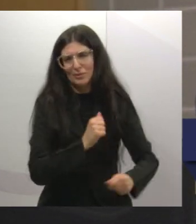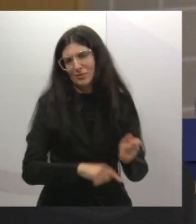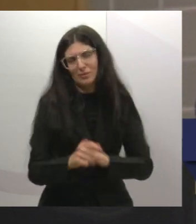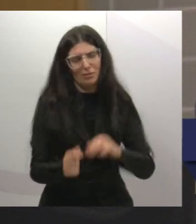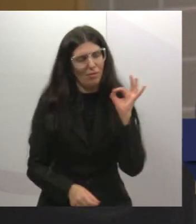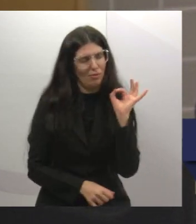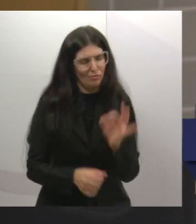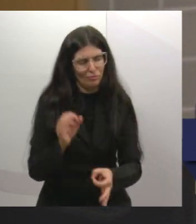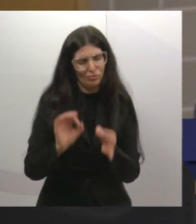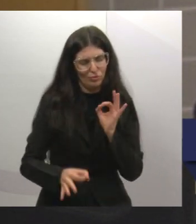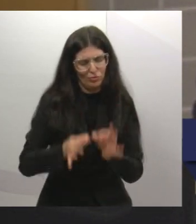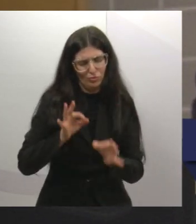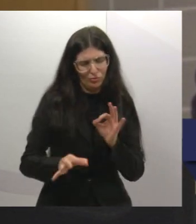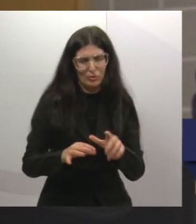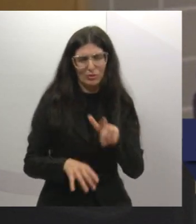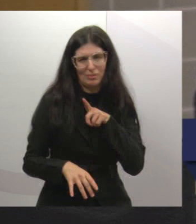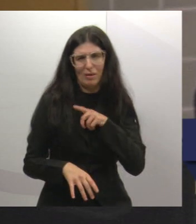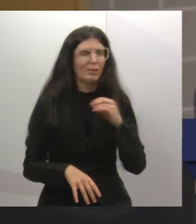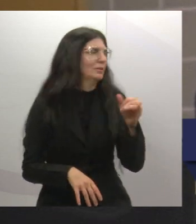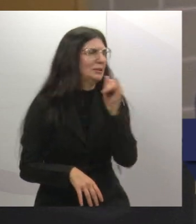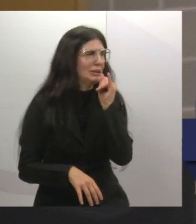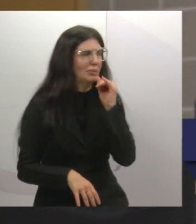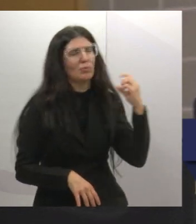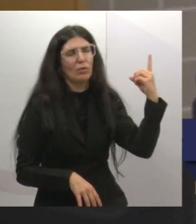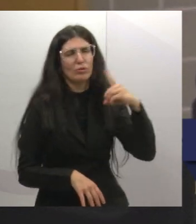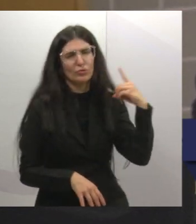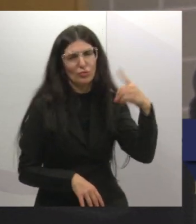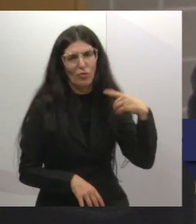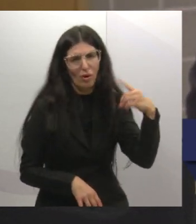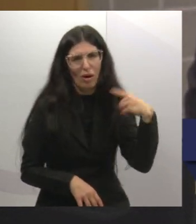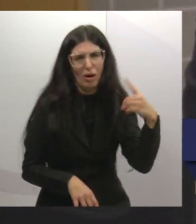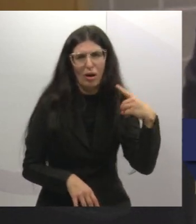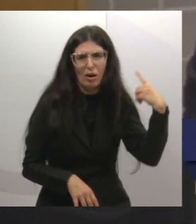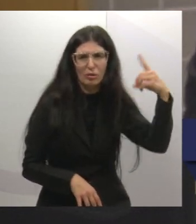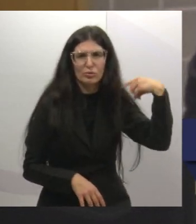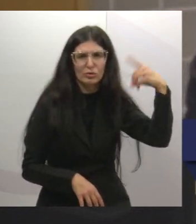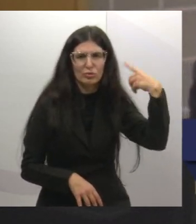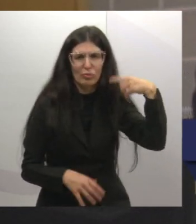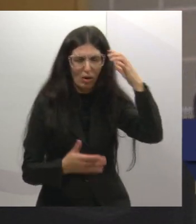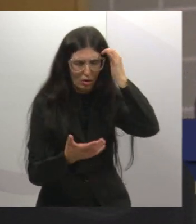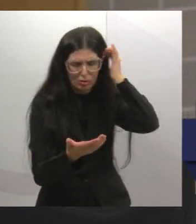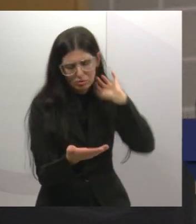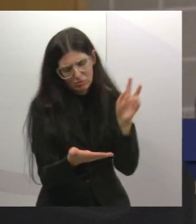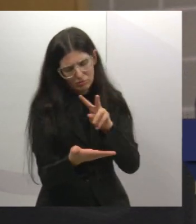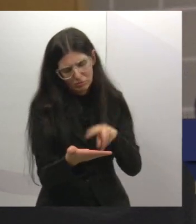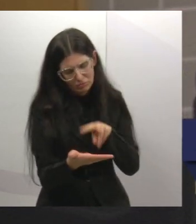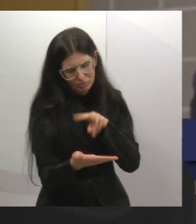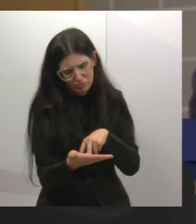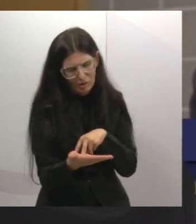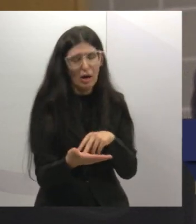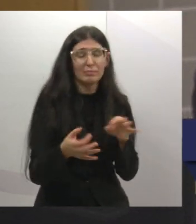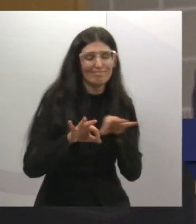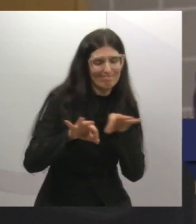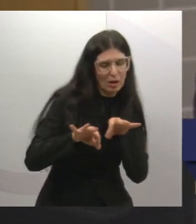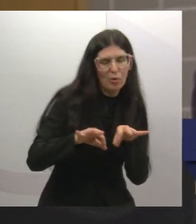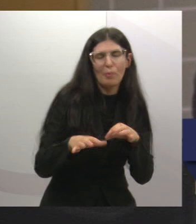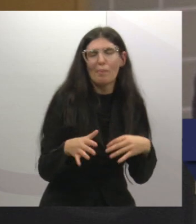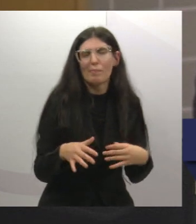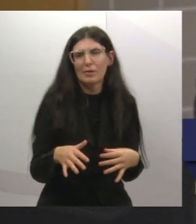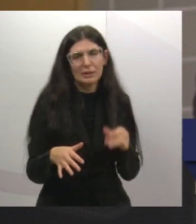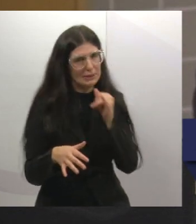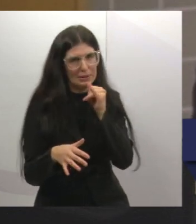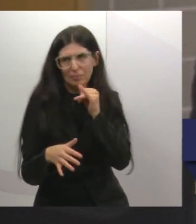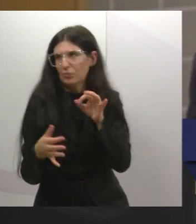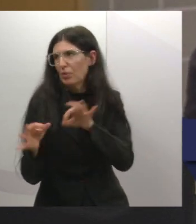envolvido, que avaliam as condições tarifárias, que é o que houve inicialmente. Aí tem todo